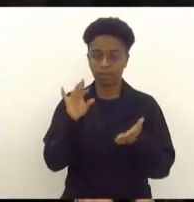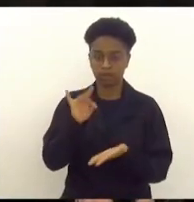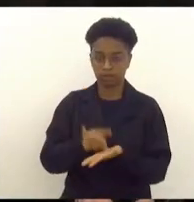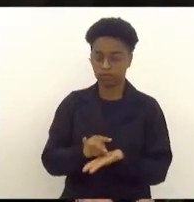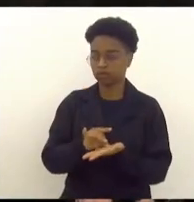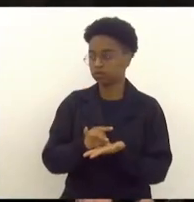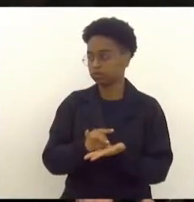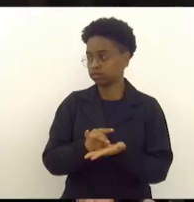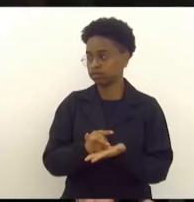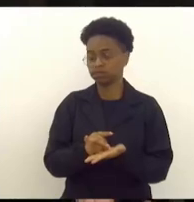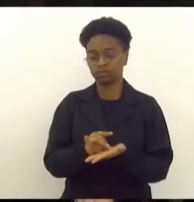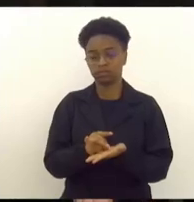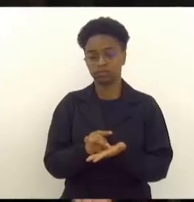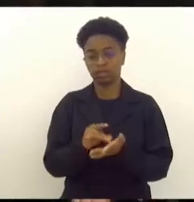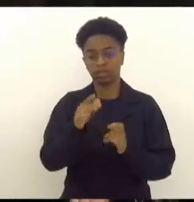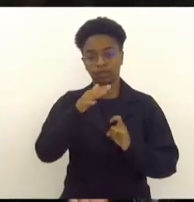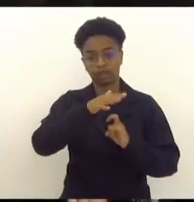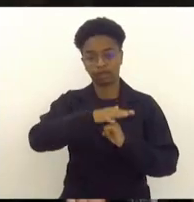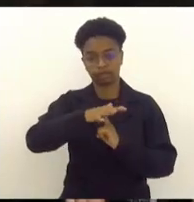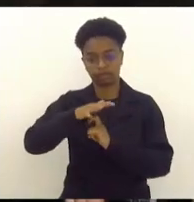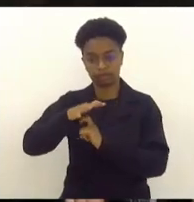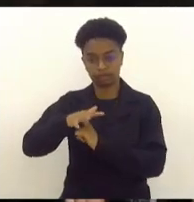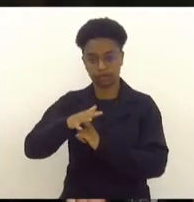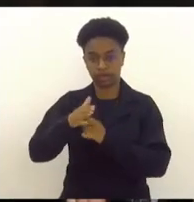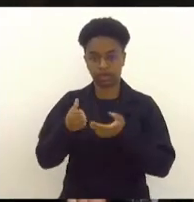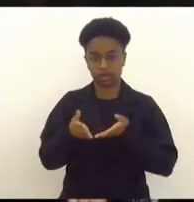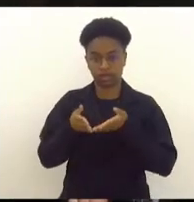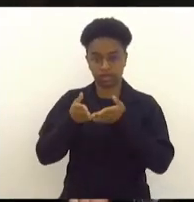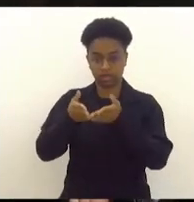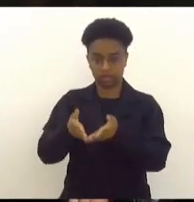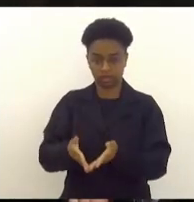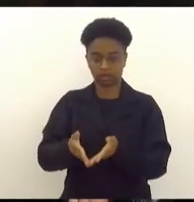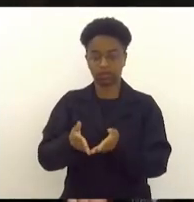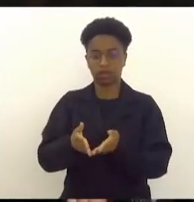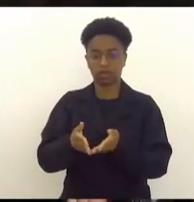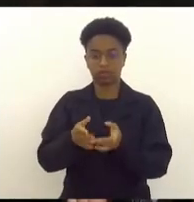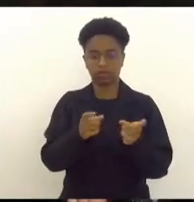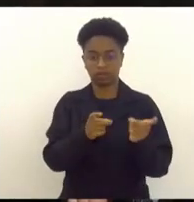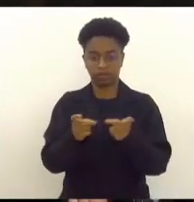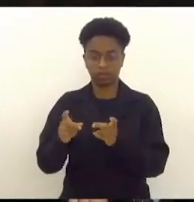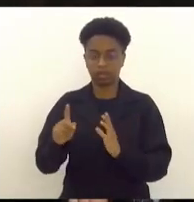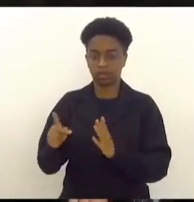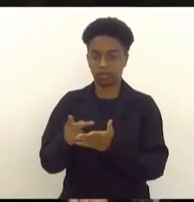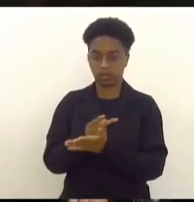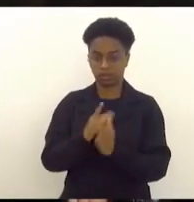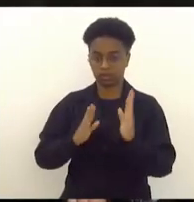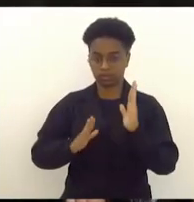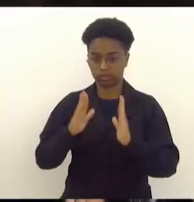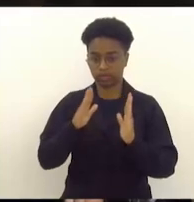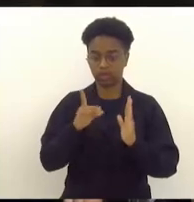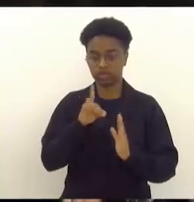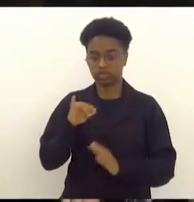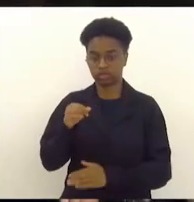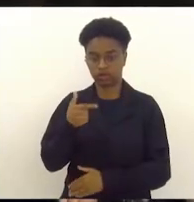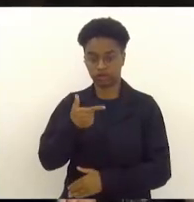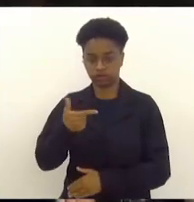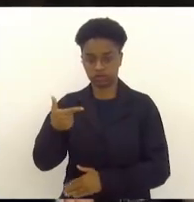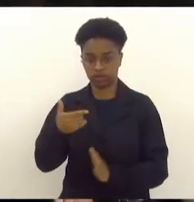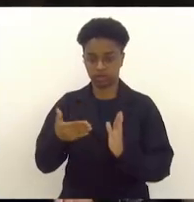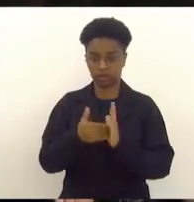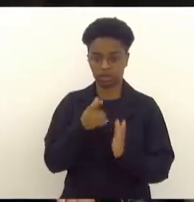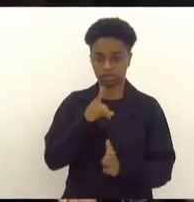da feira navalshor que está acontecendo entre os dias 22 e 24